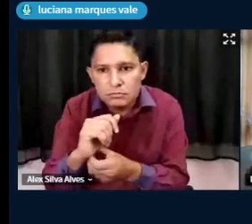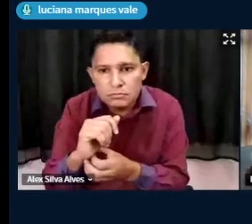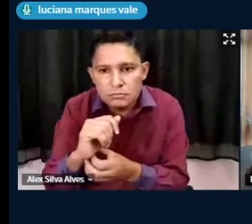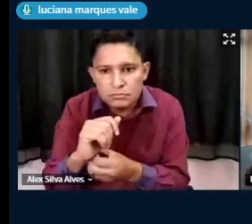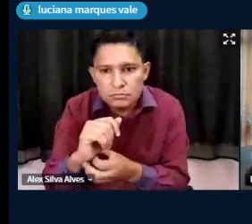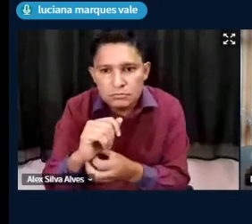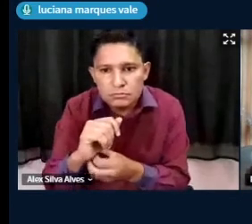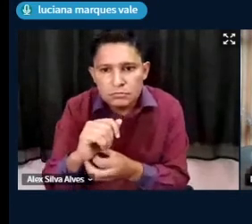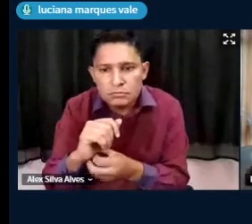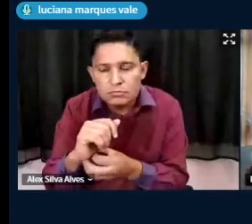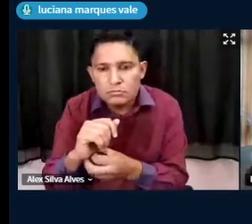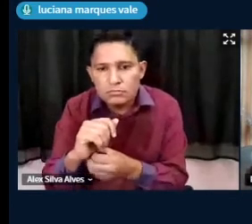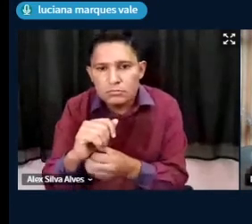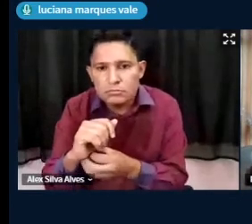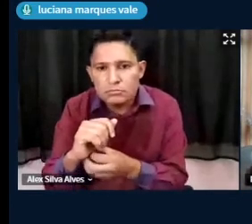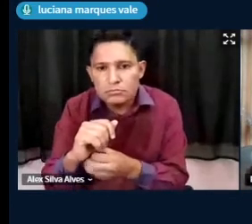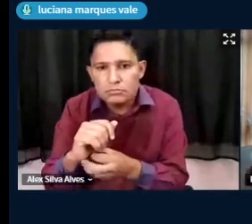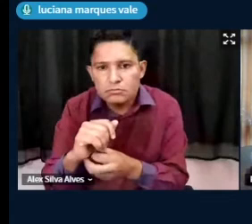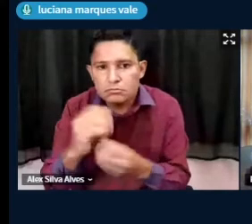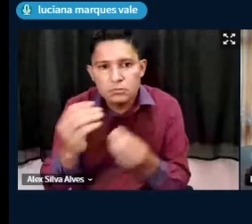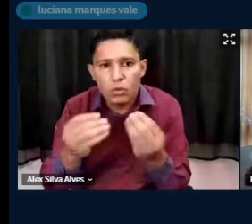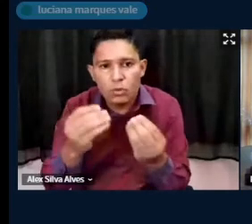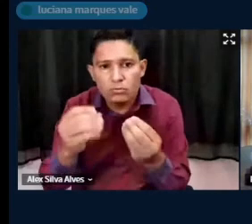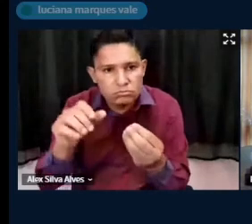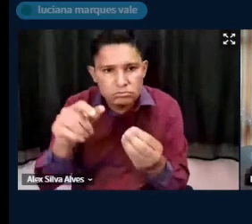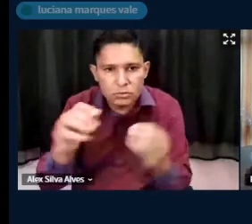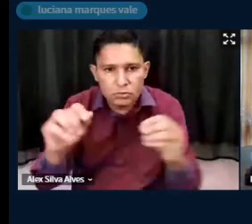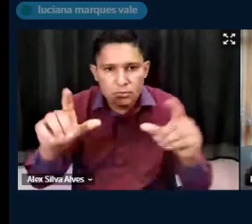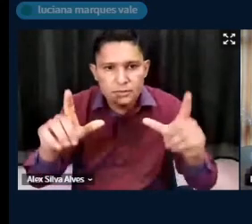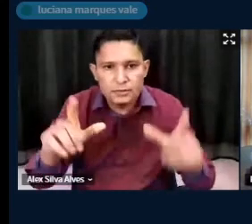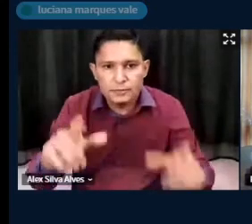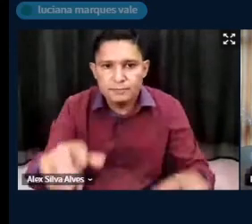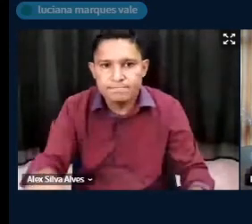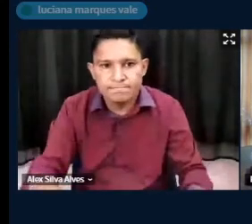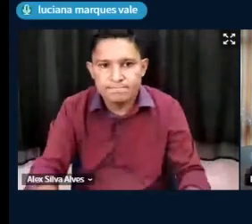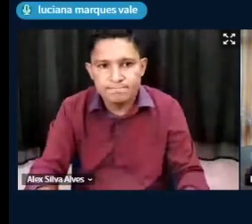na apresentação.